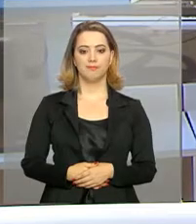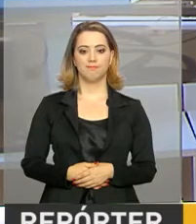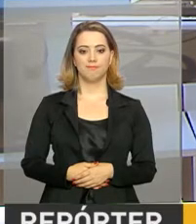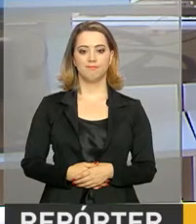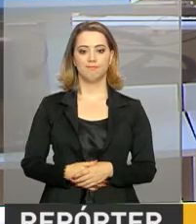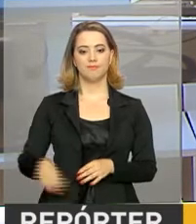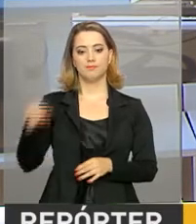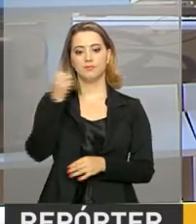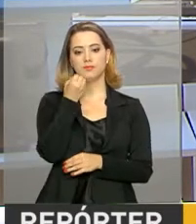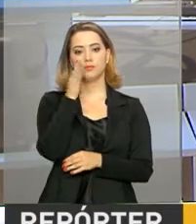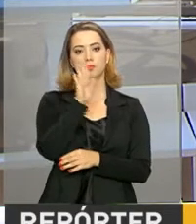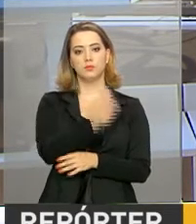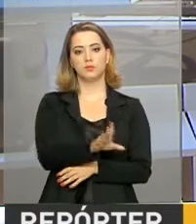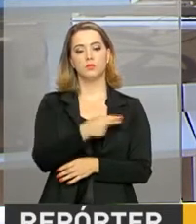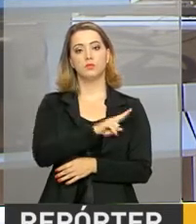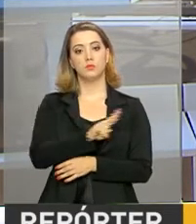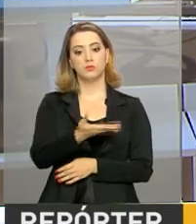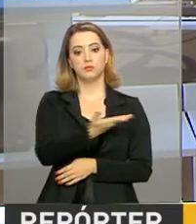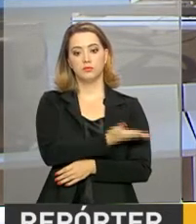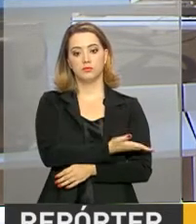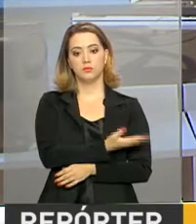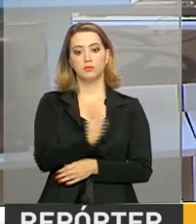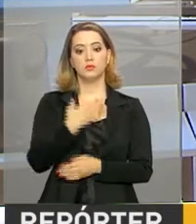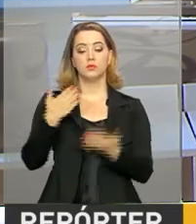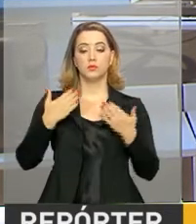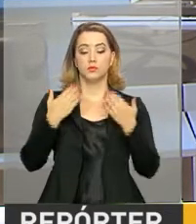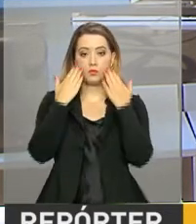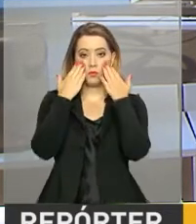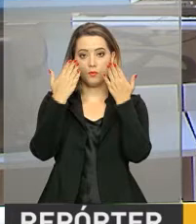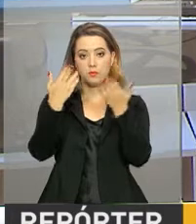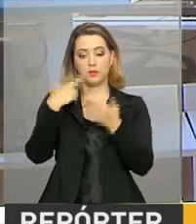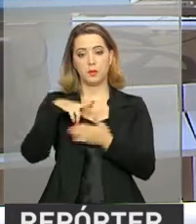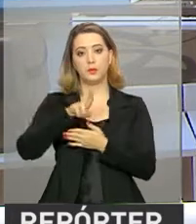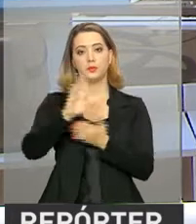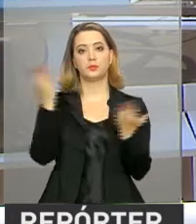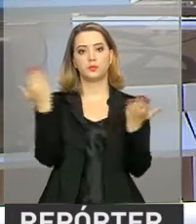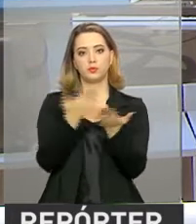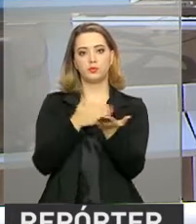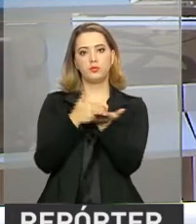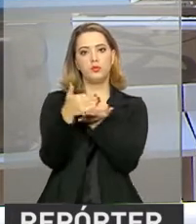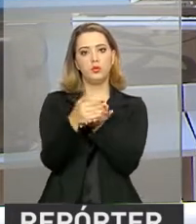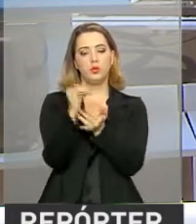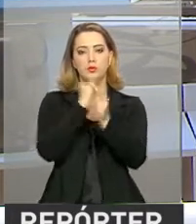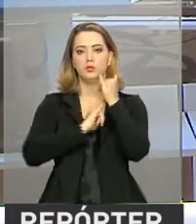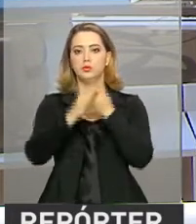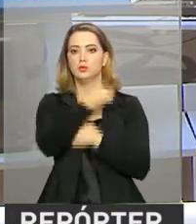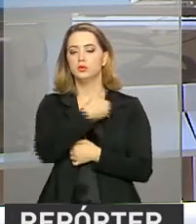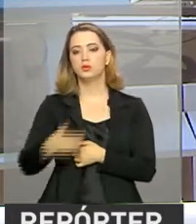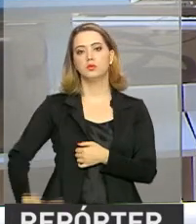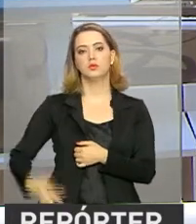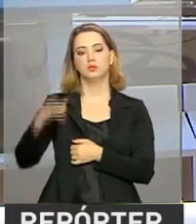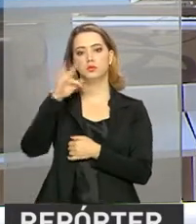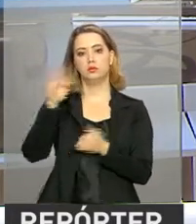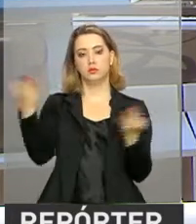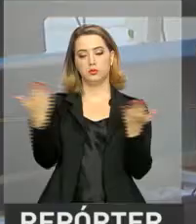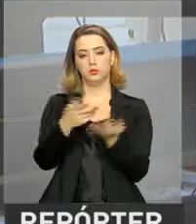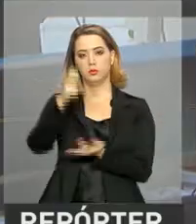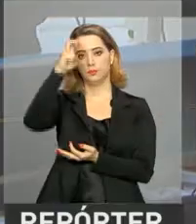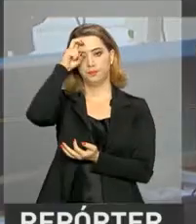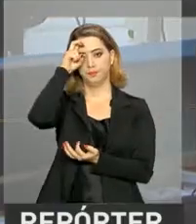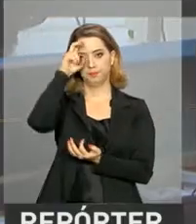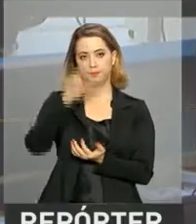olá boa tarde eu sou josé luiz filho eo repórter nbr está de volta com as notícias do governo federal desta quinta-feira